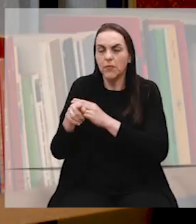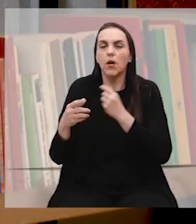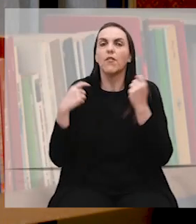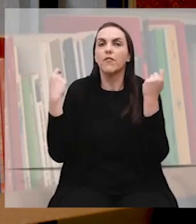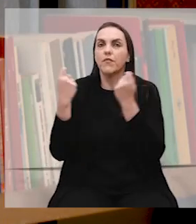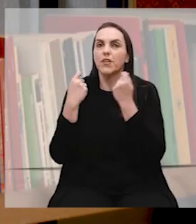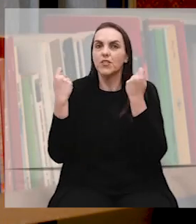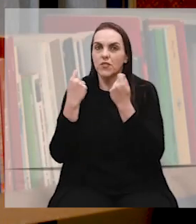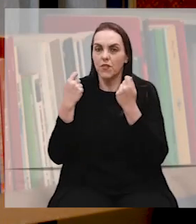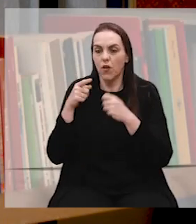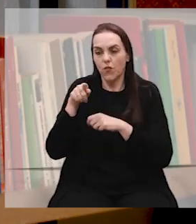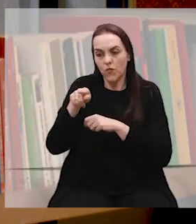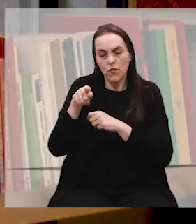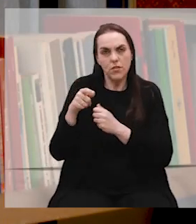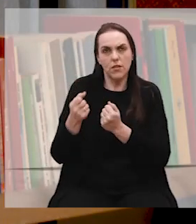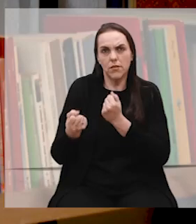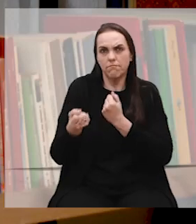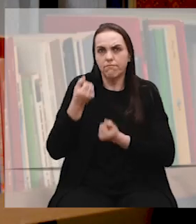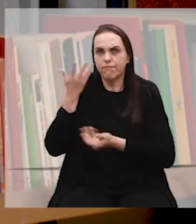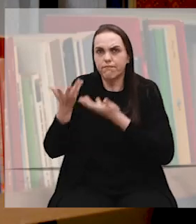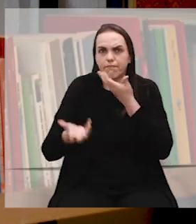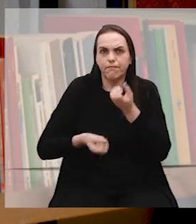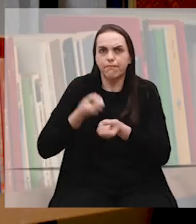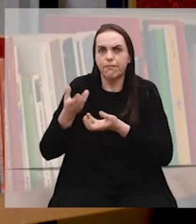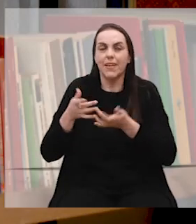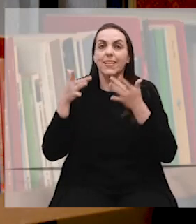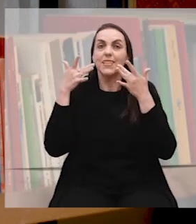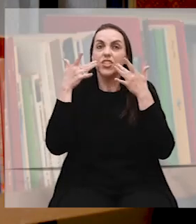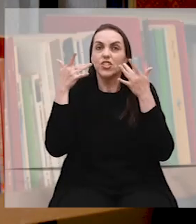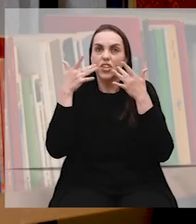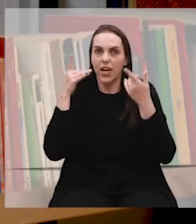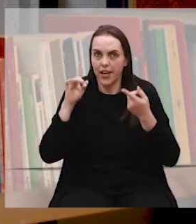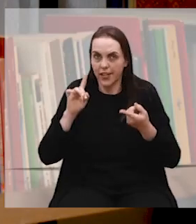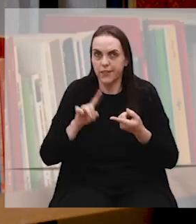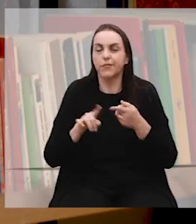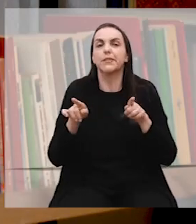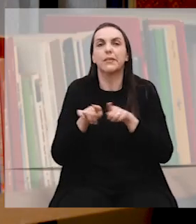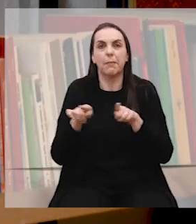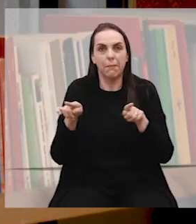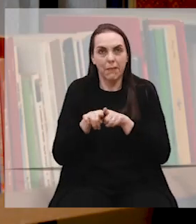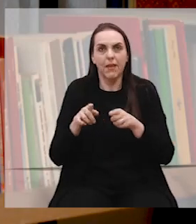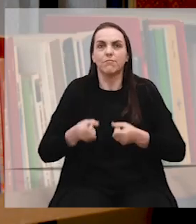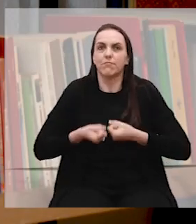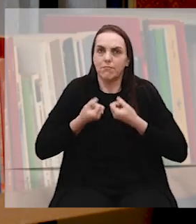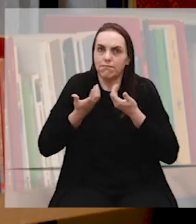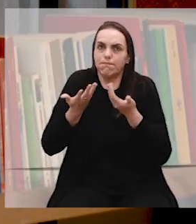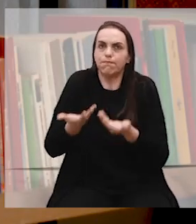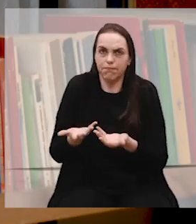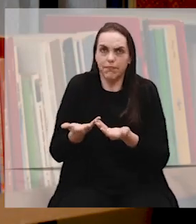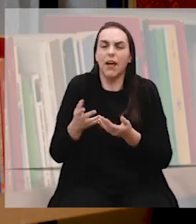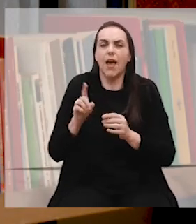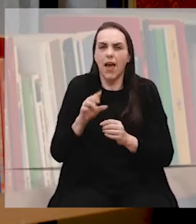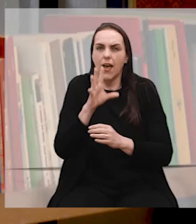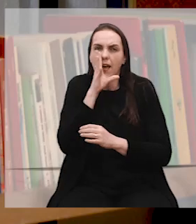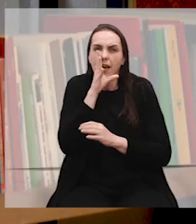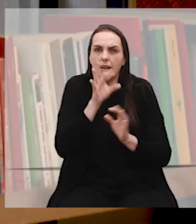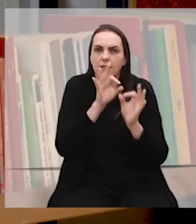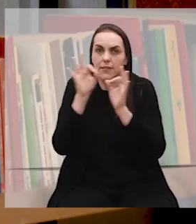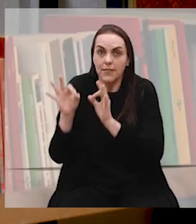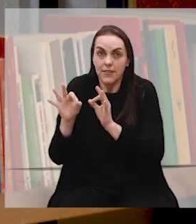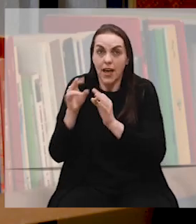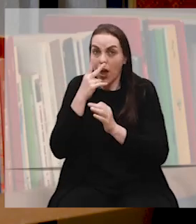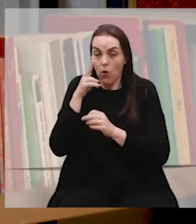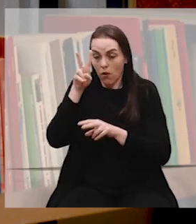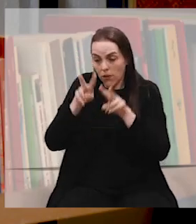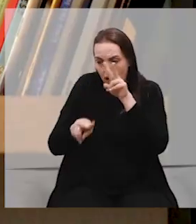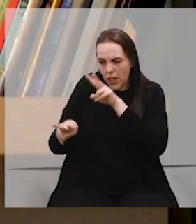próprio festival você traz muitas expressões. O teatro, que é também, né, uma expressão muito... a gente assiste muito, a gente